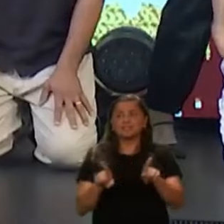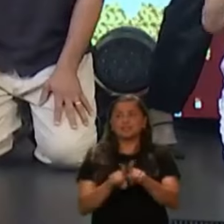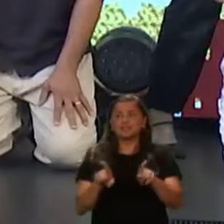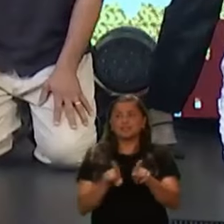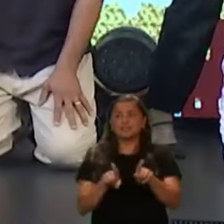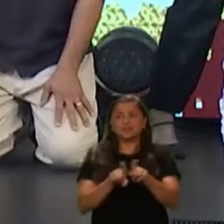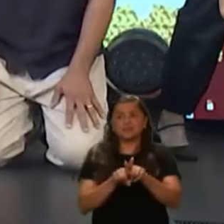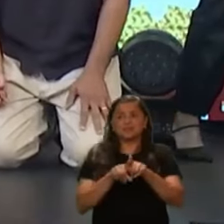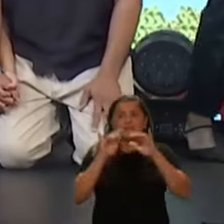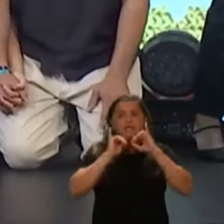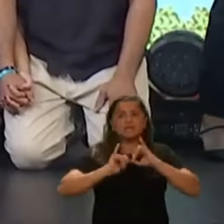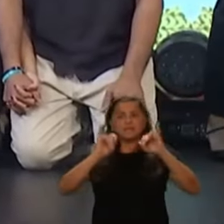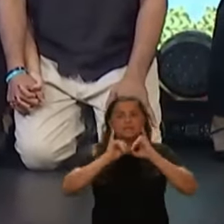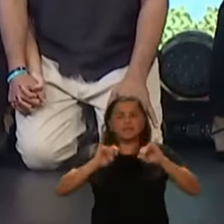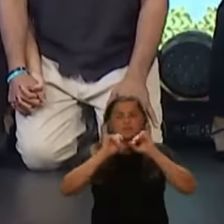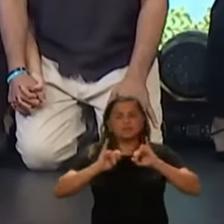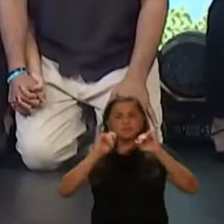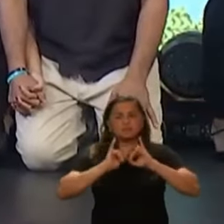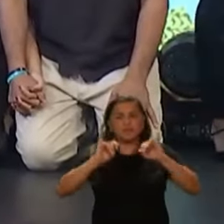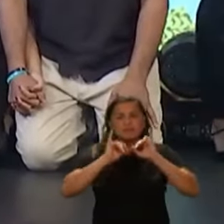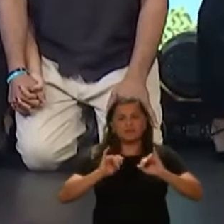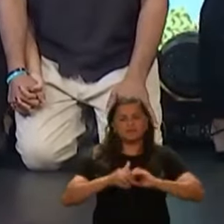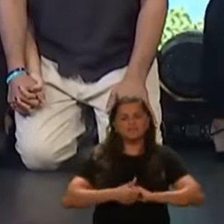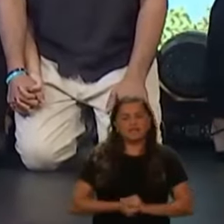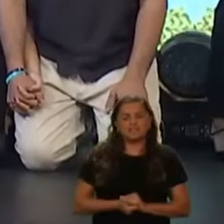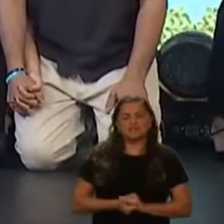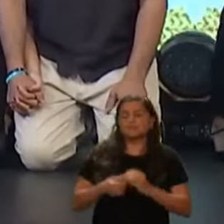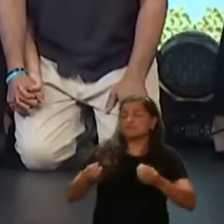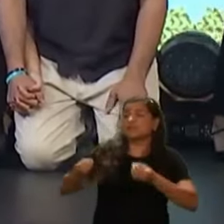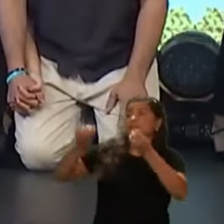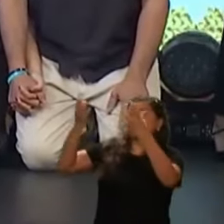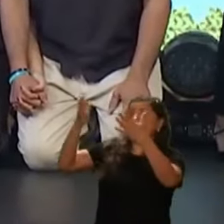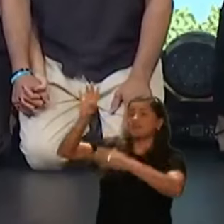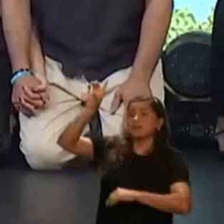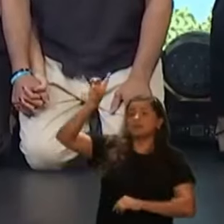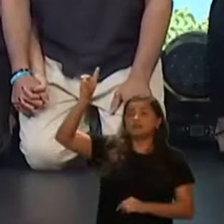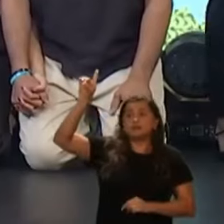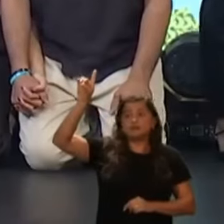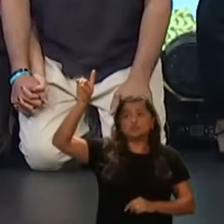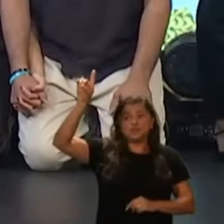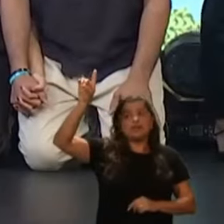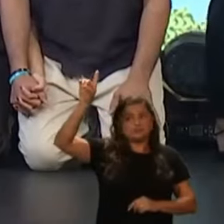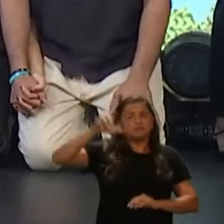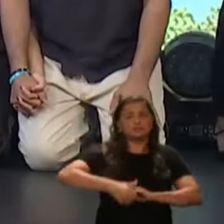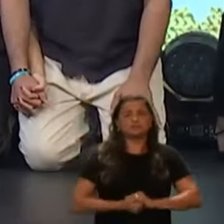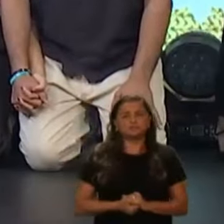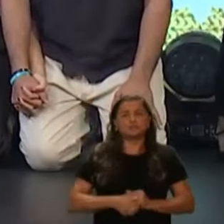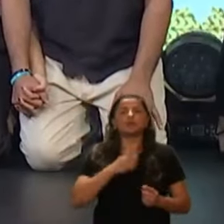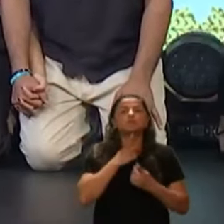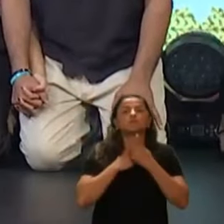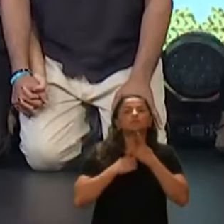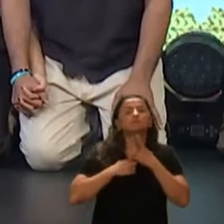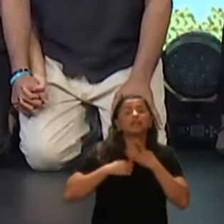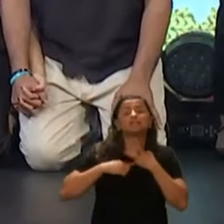faça o que o Senhor quiser com os meus filhos, ou com o nosso filho. A tua vontade é maior do que a nossa. Por isso nós